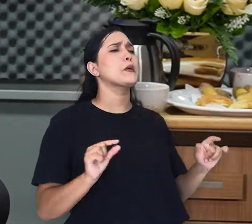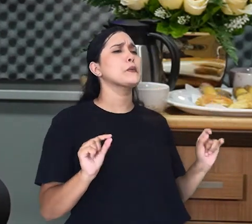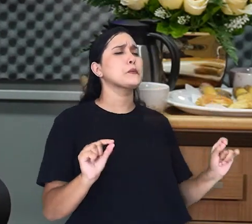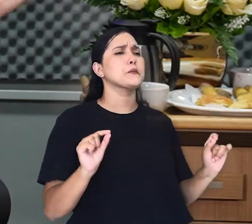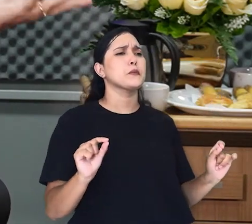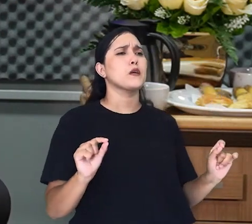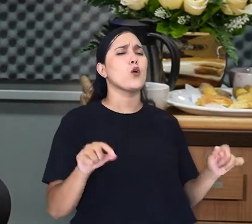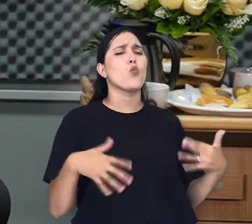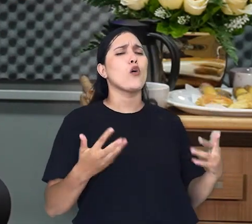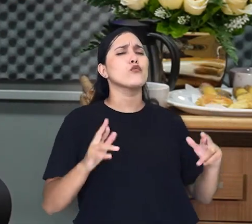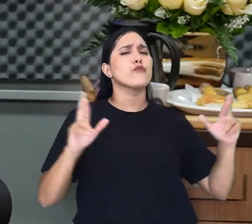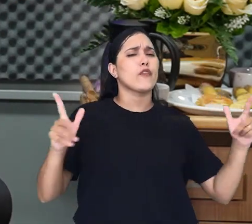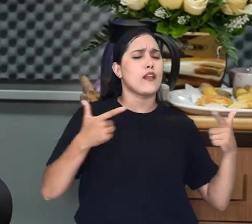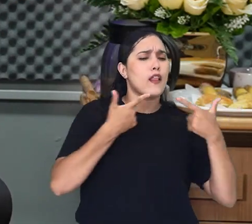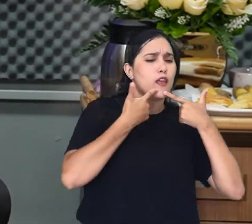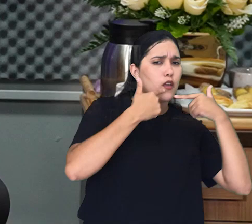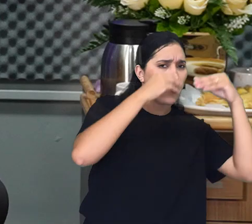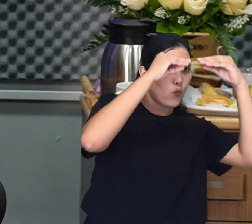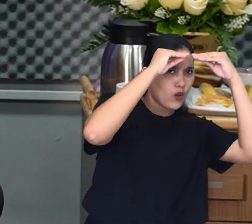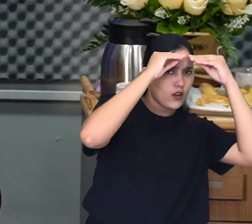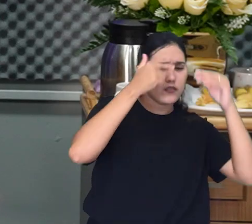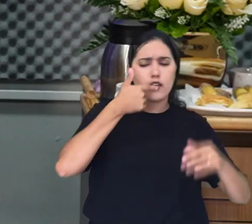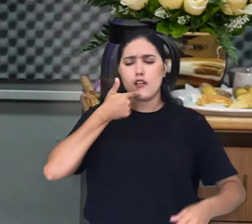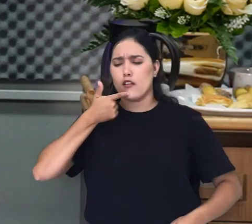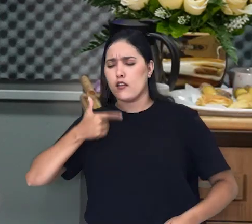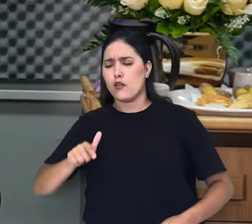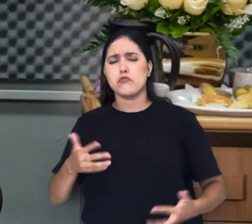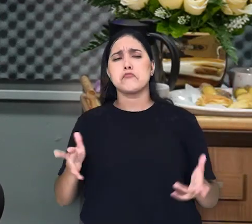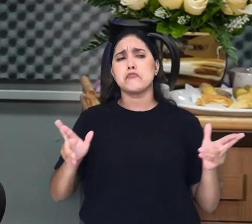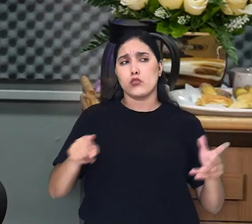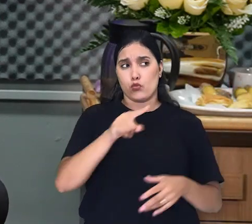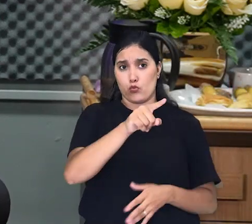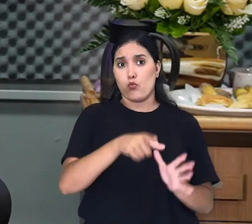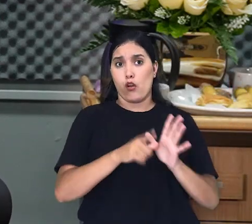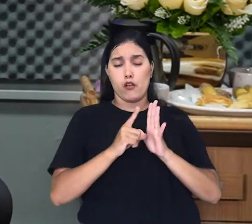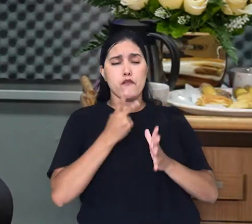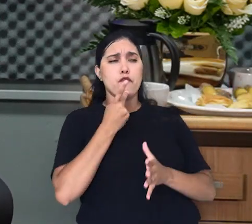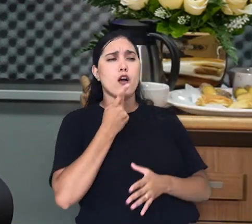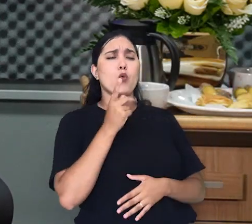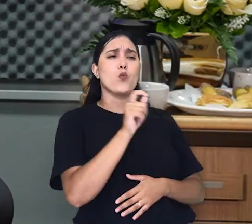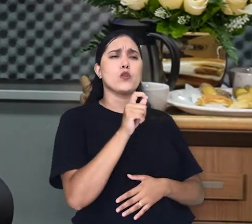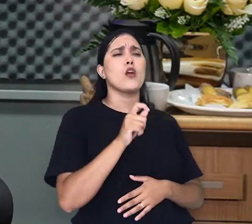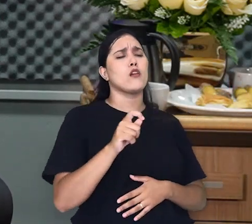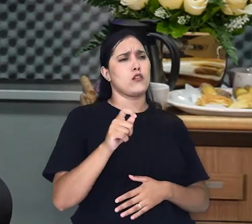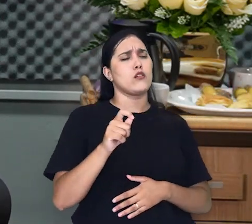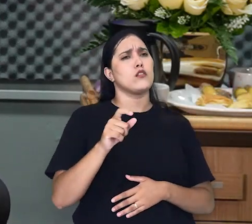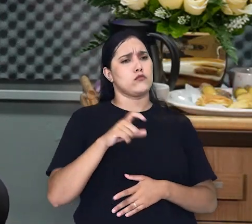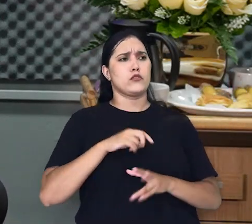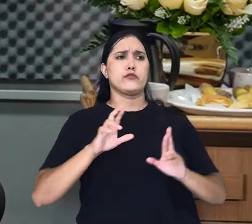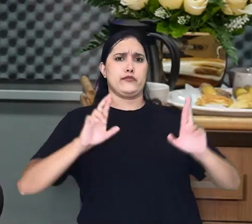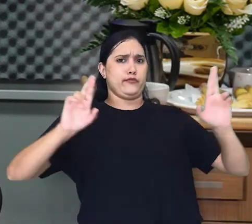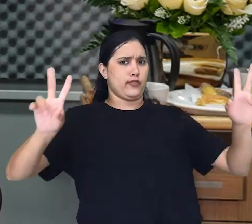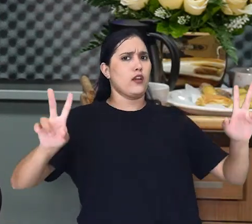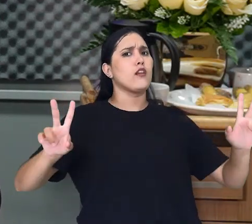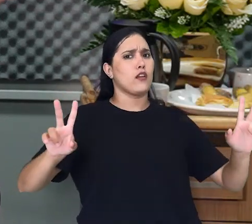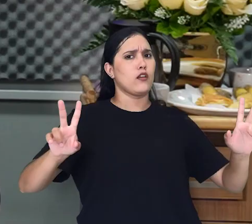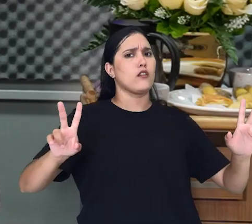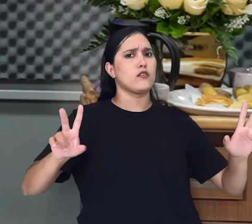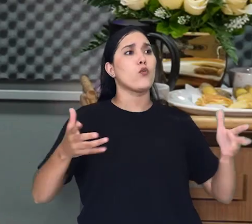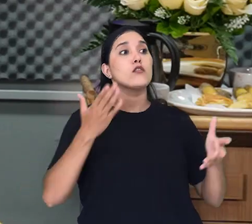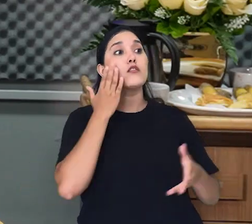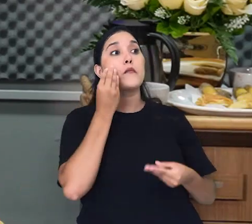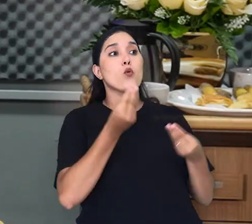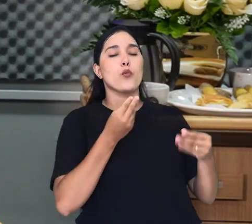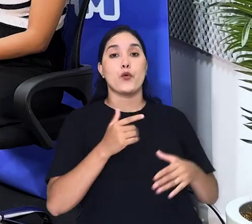não usa. Então, por isso foi necessário, né? Foi um passo importantíssimo para a comunidade surda sancionar essa lei que hoje